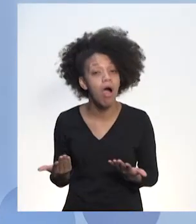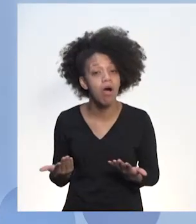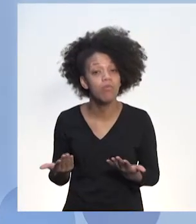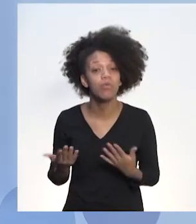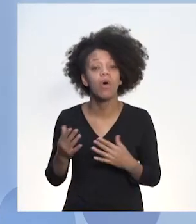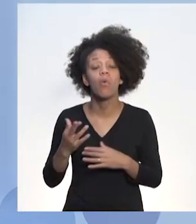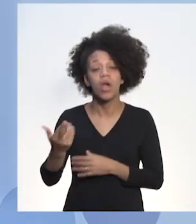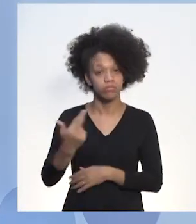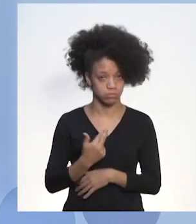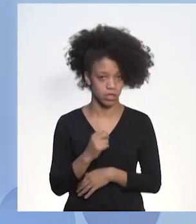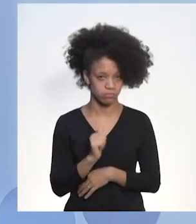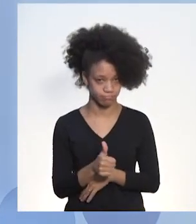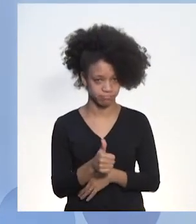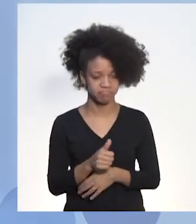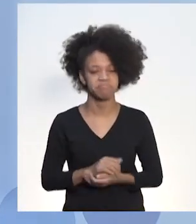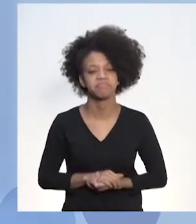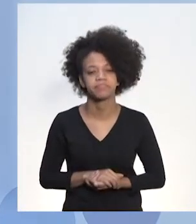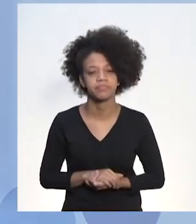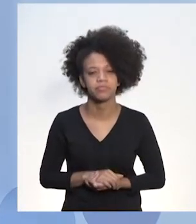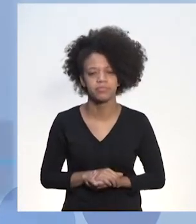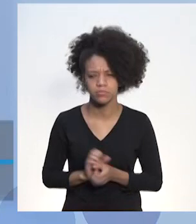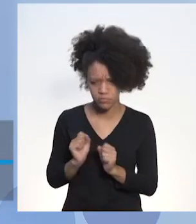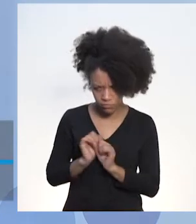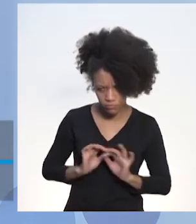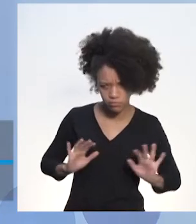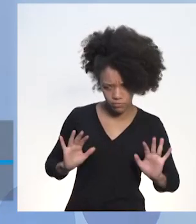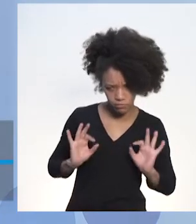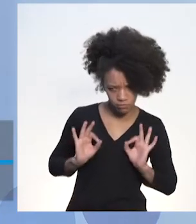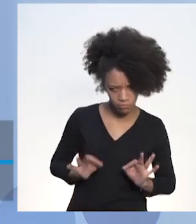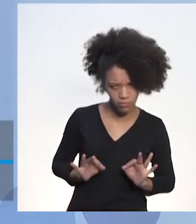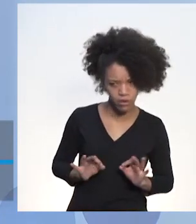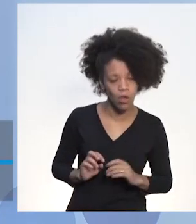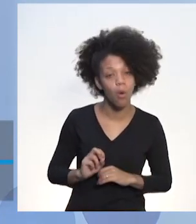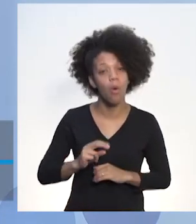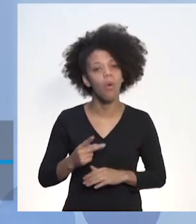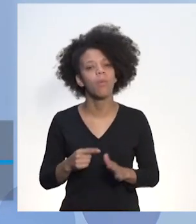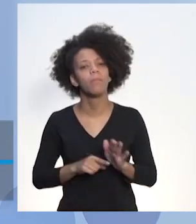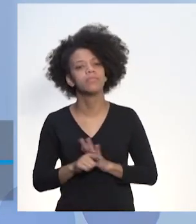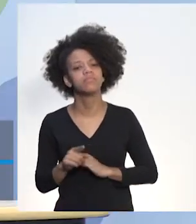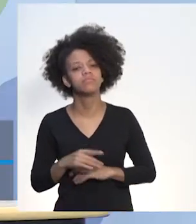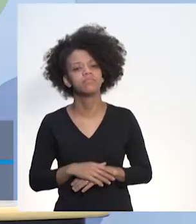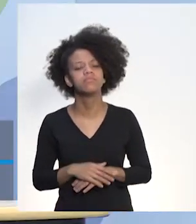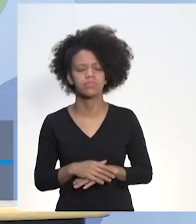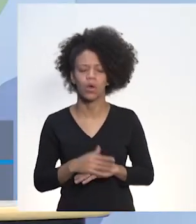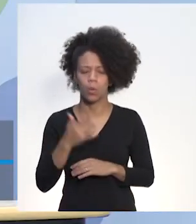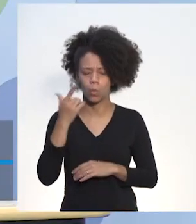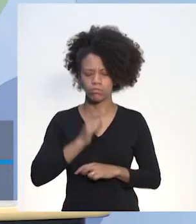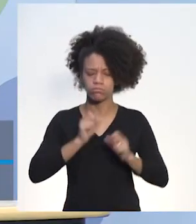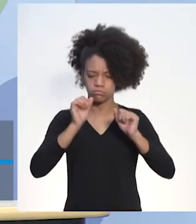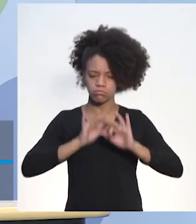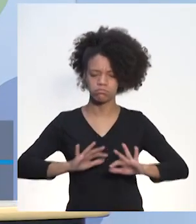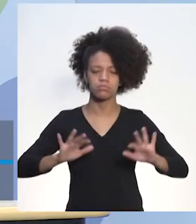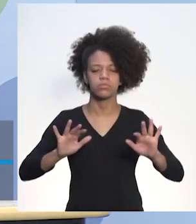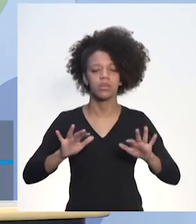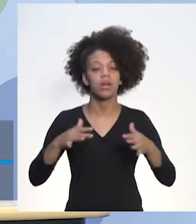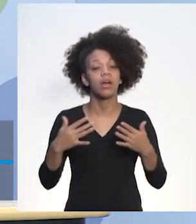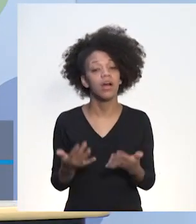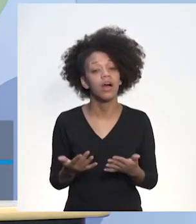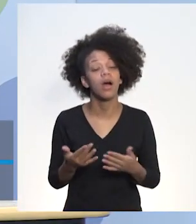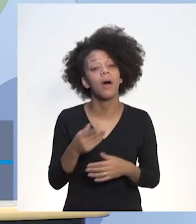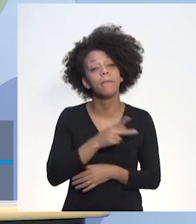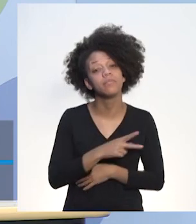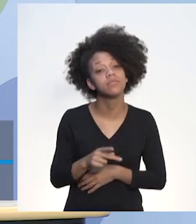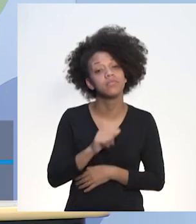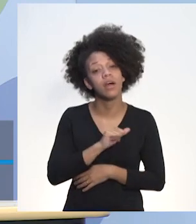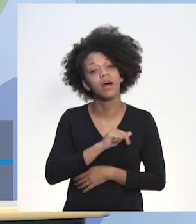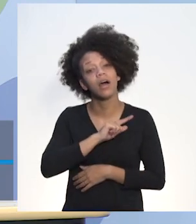o resultado. Deu para esclarecer bem ou tem alguma pergunta aí, Osmar? Não, deu para esclarecer tudo bem. E aqui é a professora